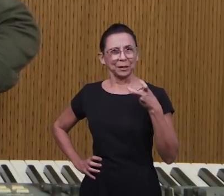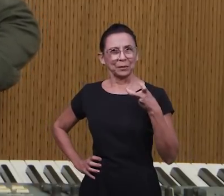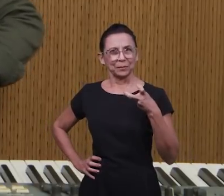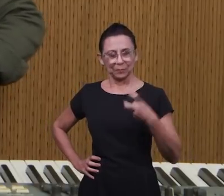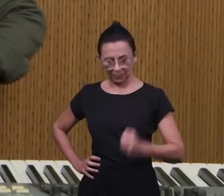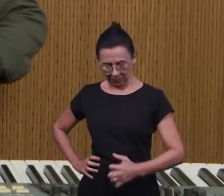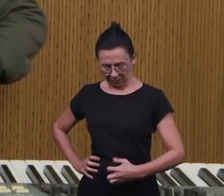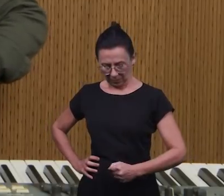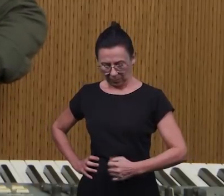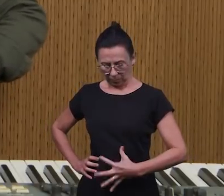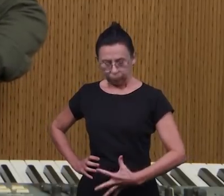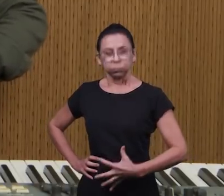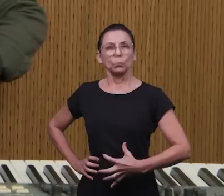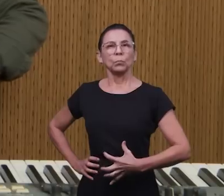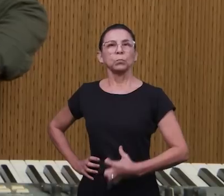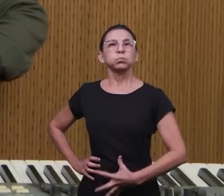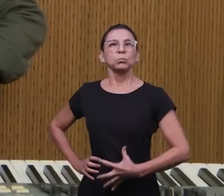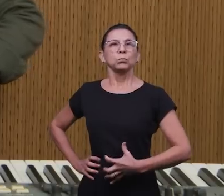inspirou,